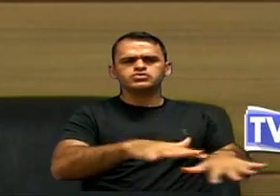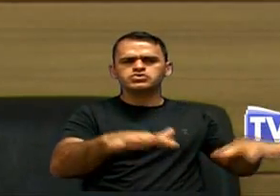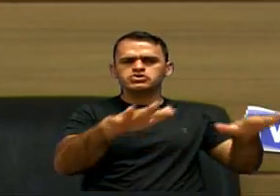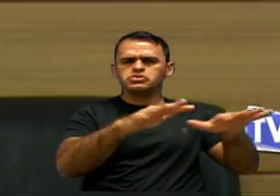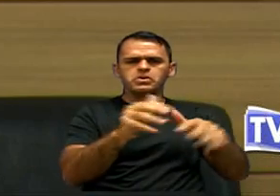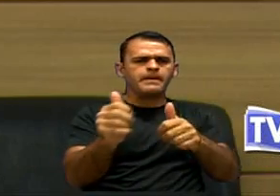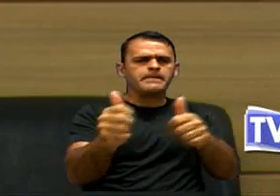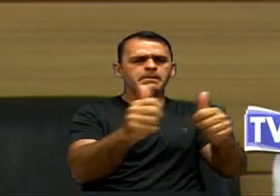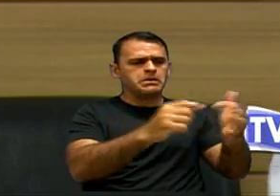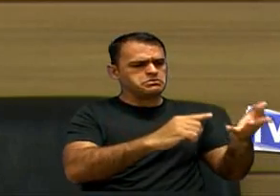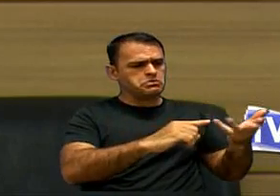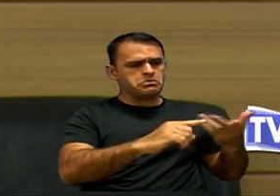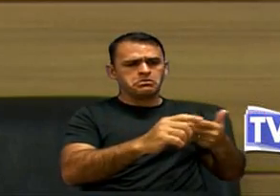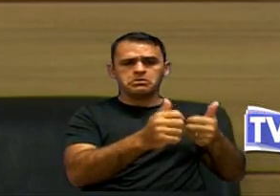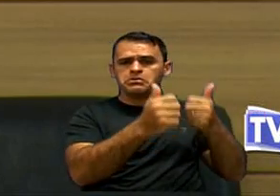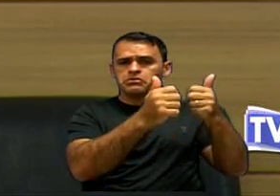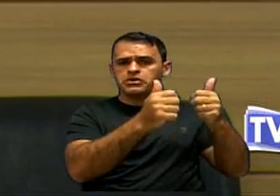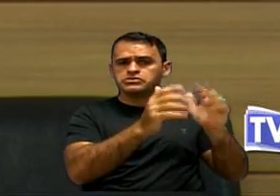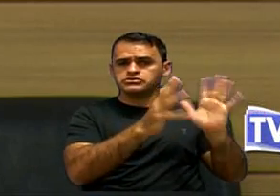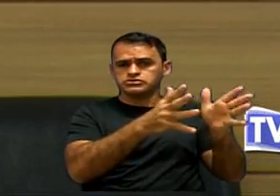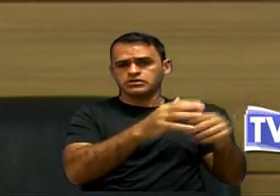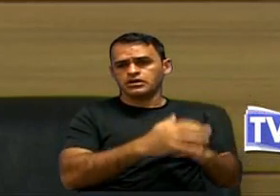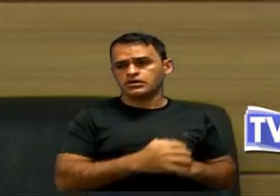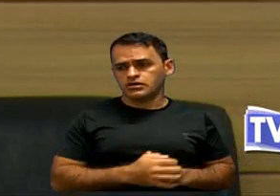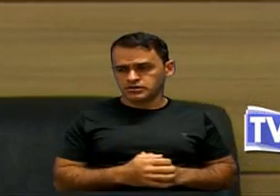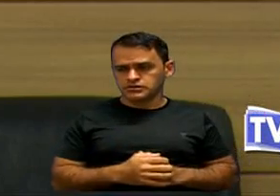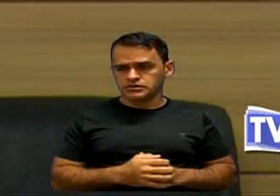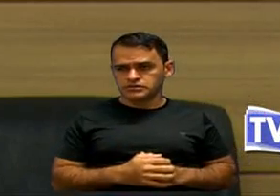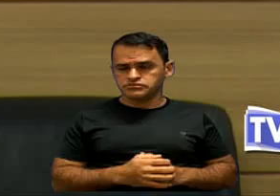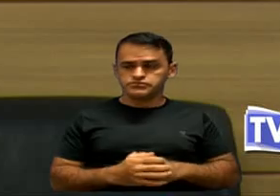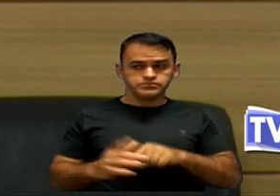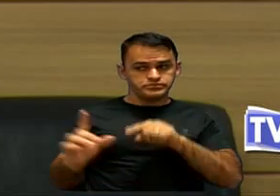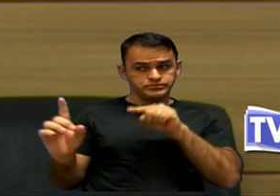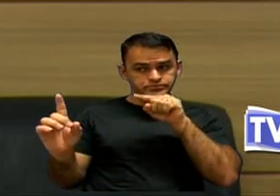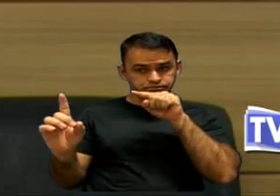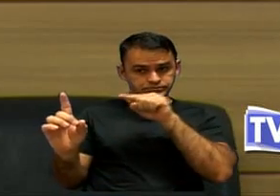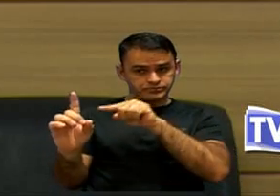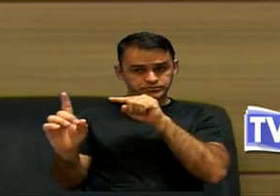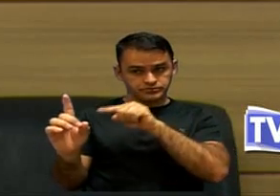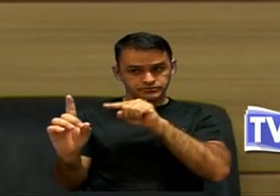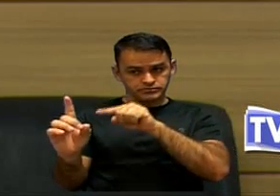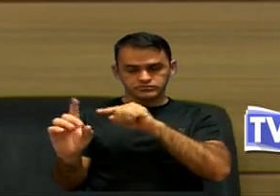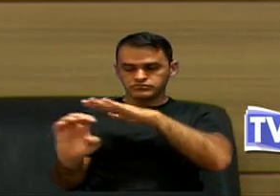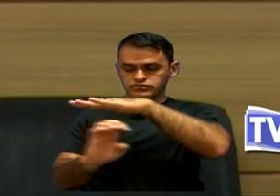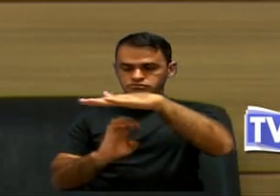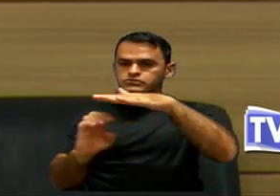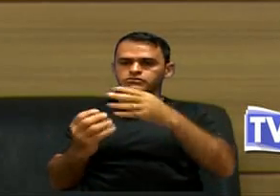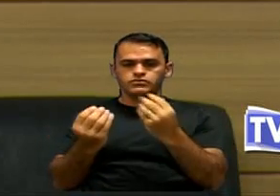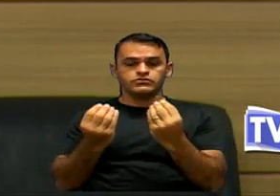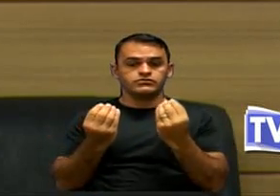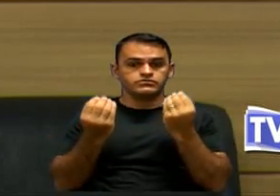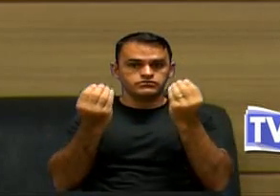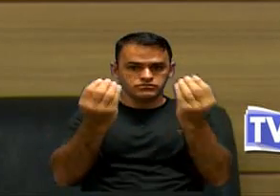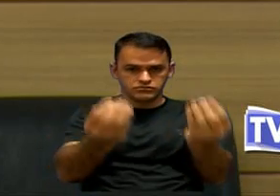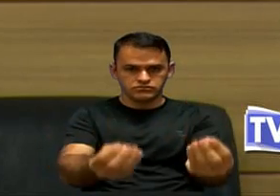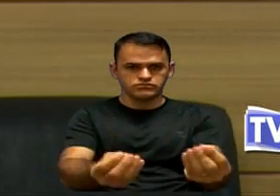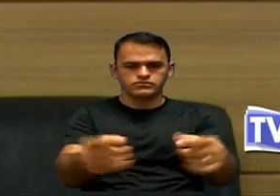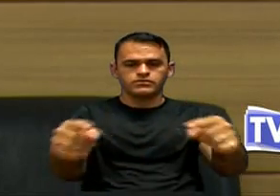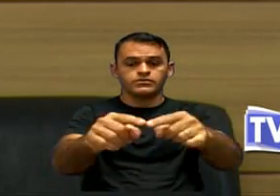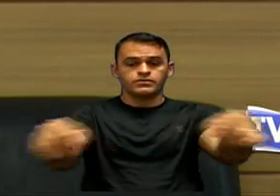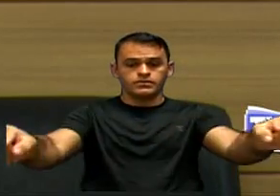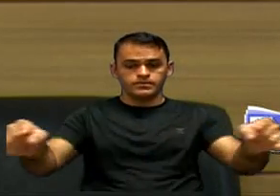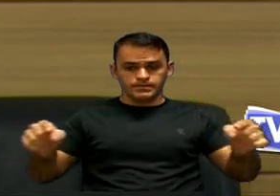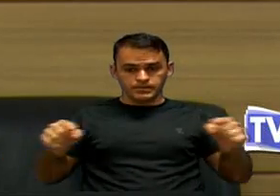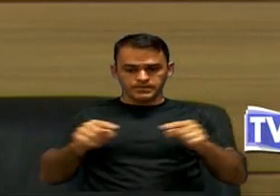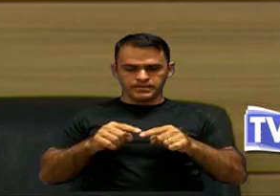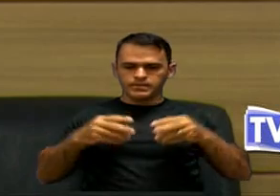certo? O que, que aconteceu? Esse empresário, Ele doou a área como antecipação de